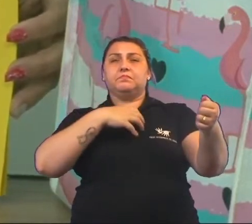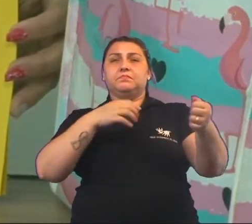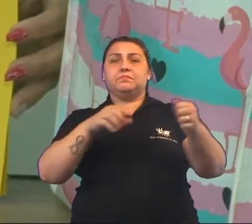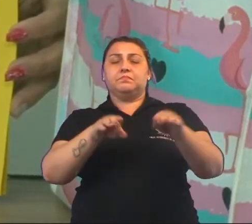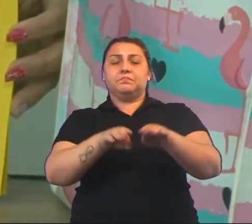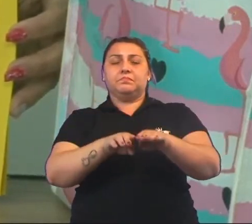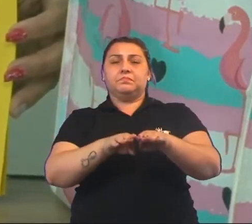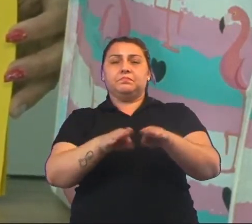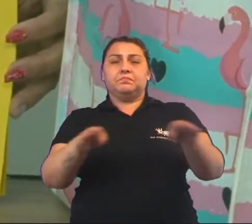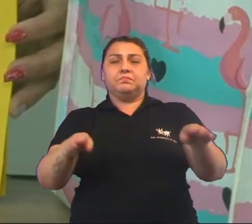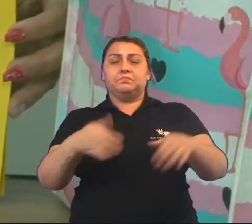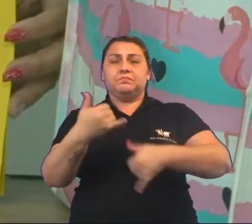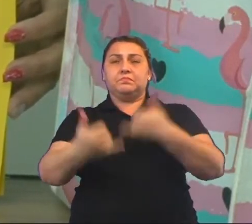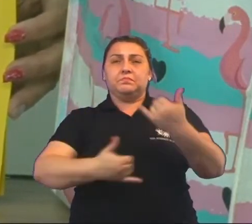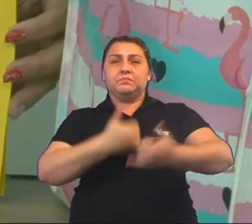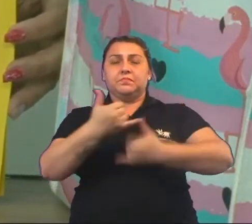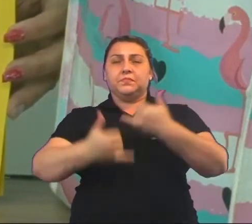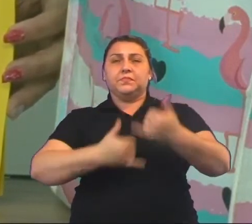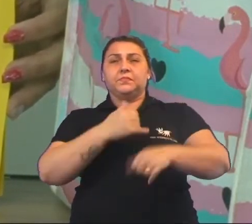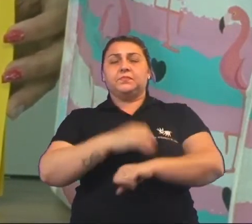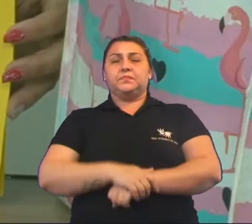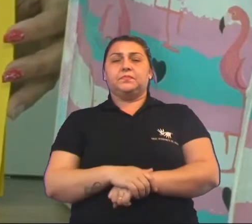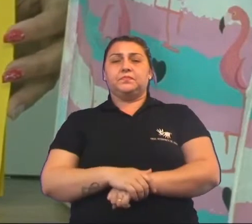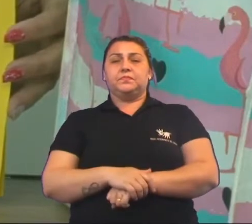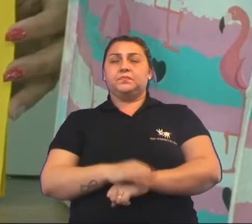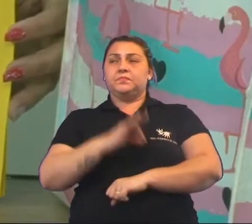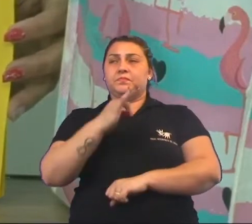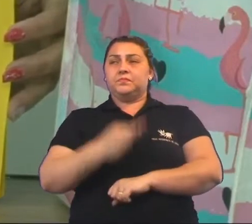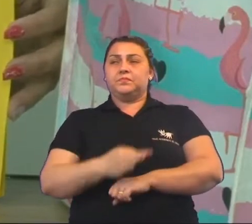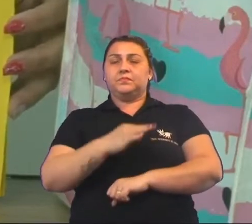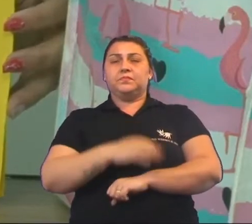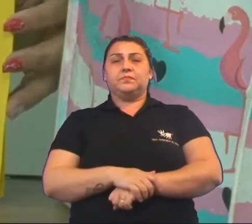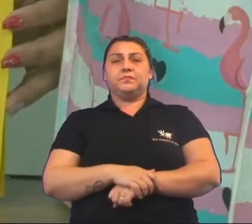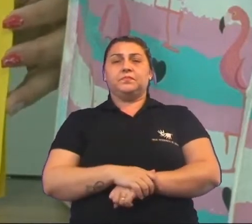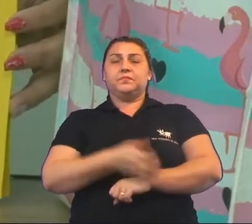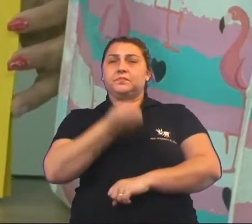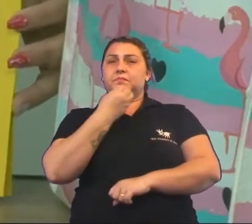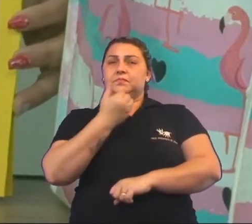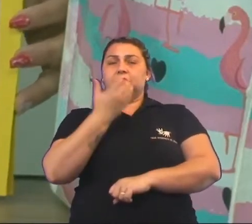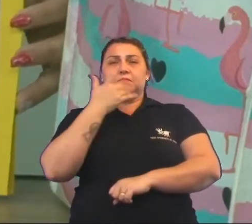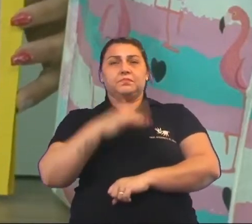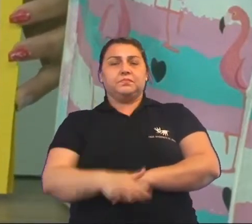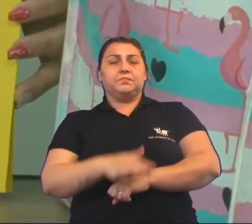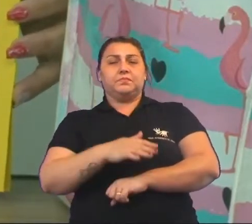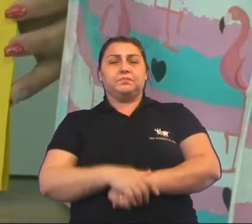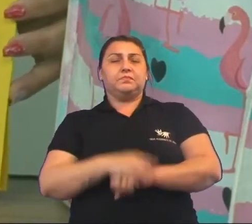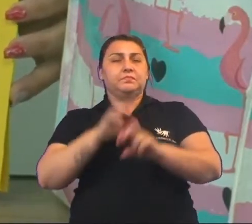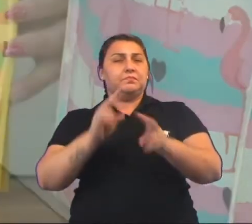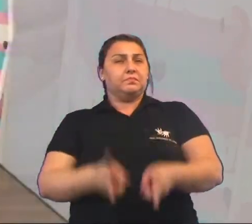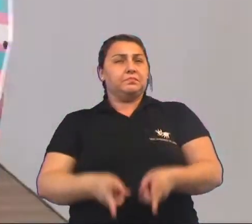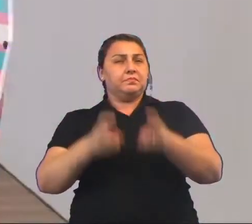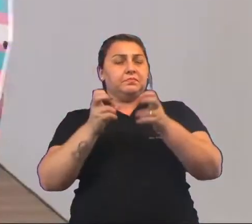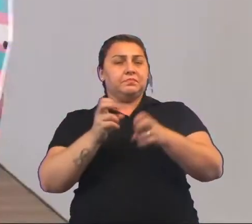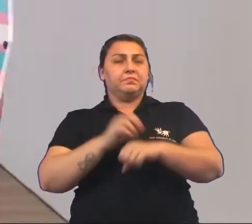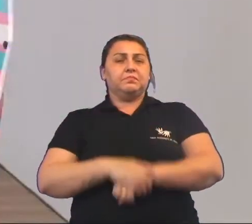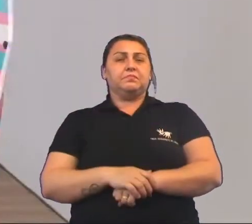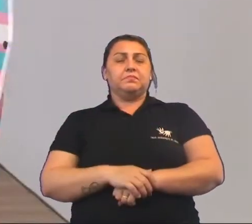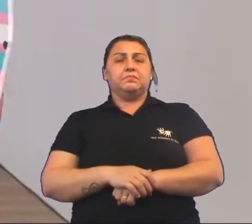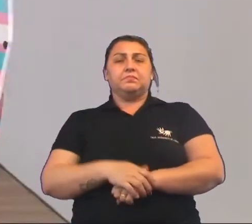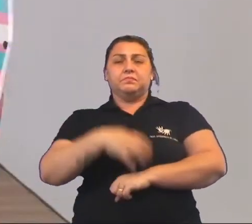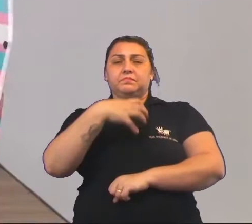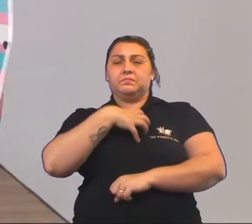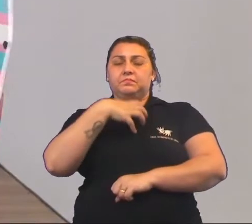tapete, os brinquedos, certo? Muito bem, crianças. Então, percebemos que as formas